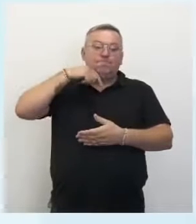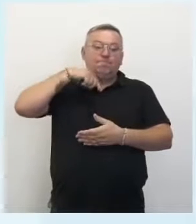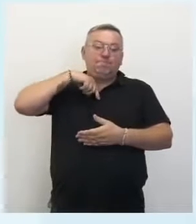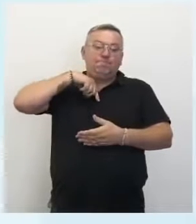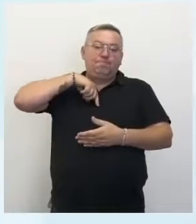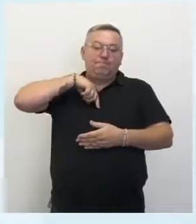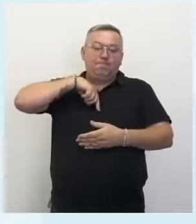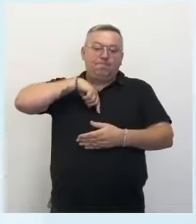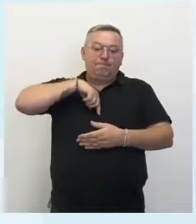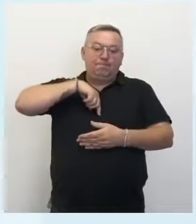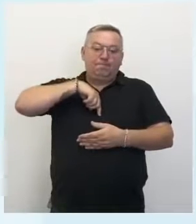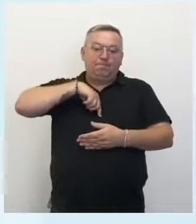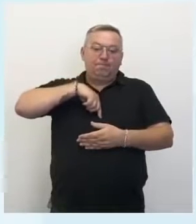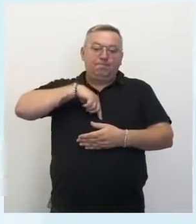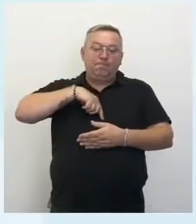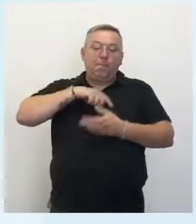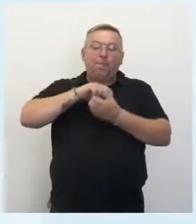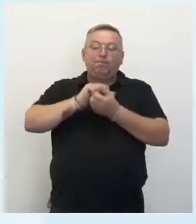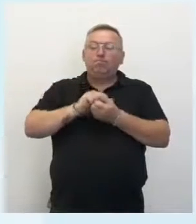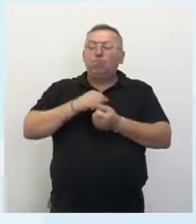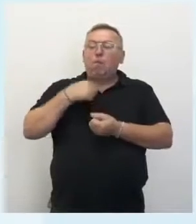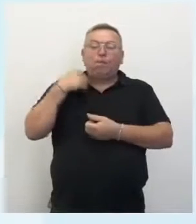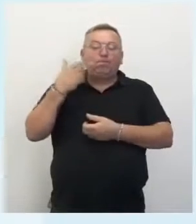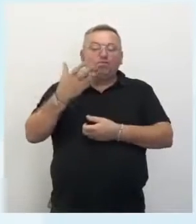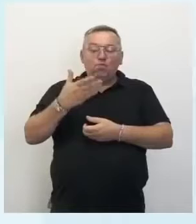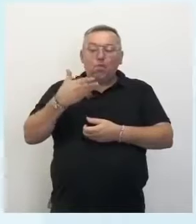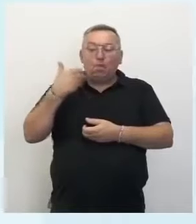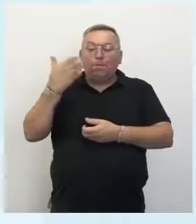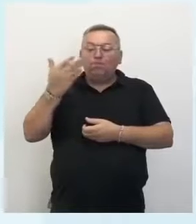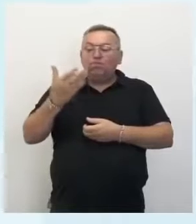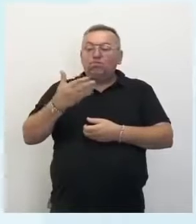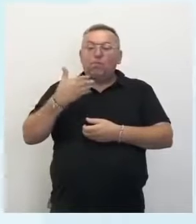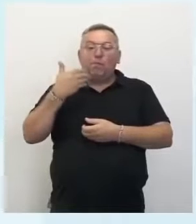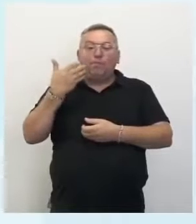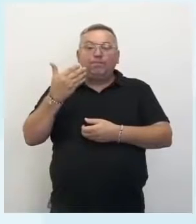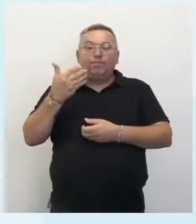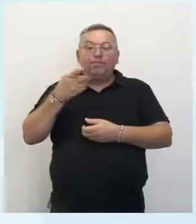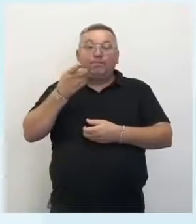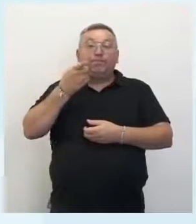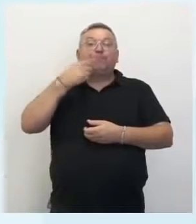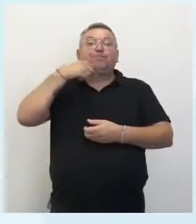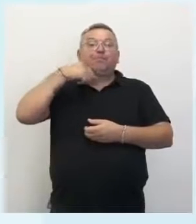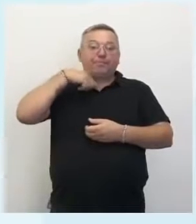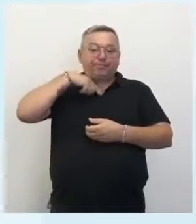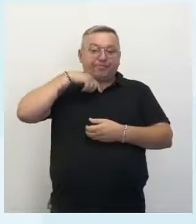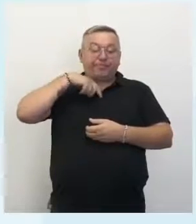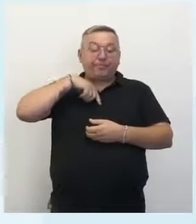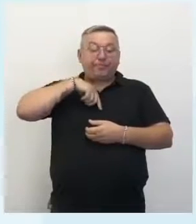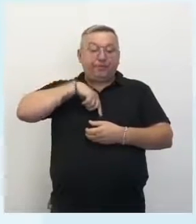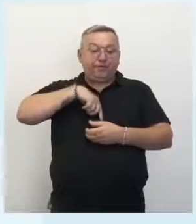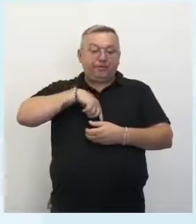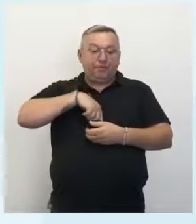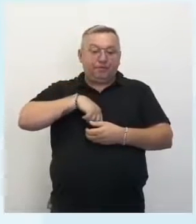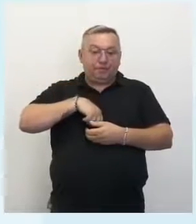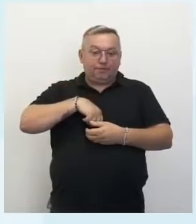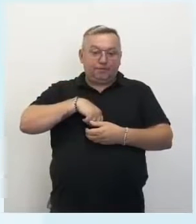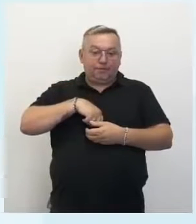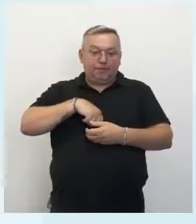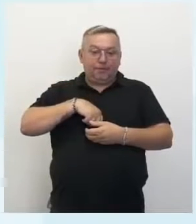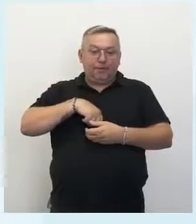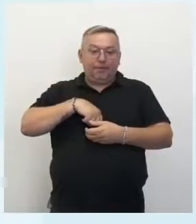ela ficou um tempão aqui, você ficou mastigando, etc e tal. Aí ela desceu aqui, ó, ela vai pro esôfago, tá vendo? Ela não pode vir para